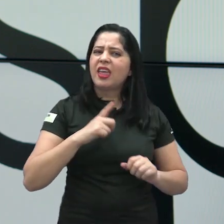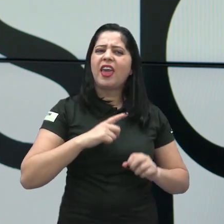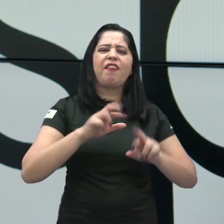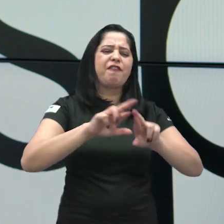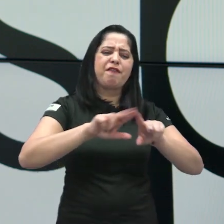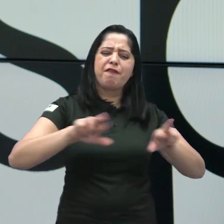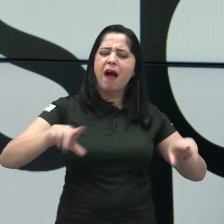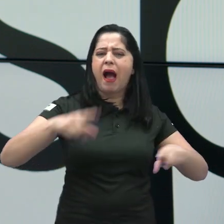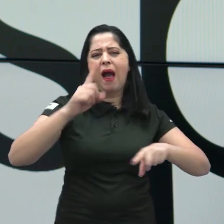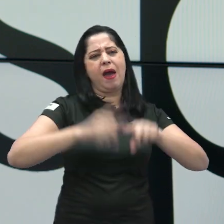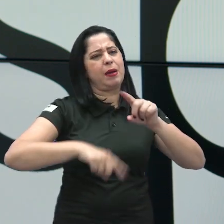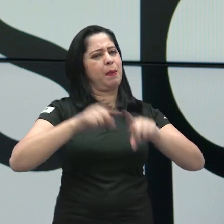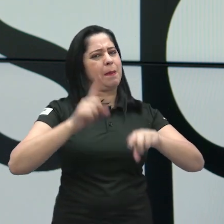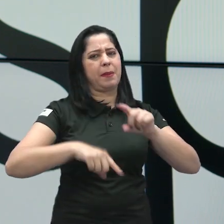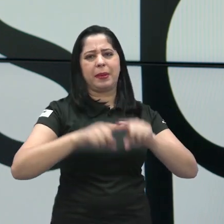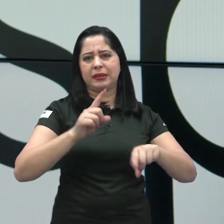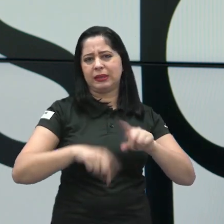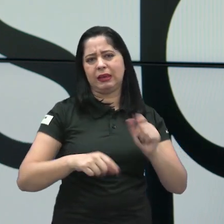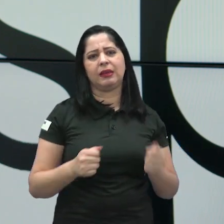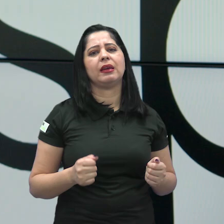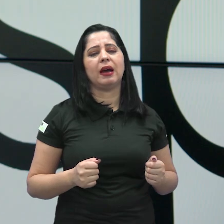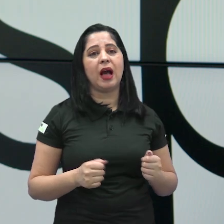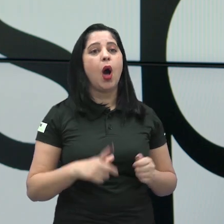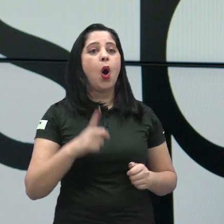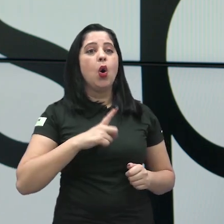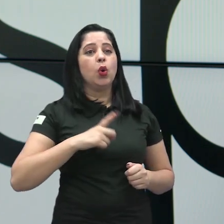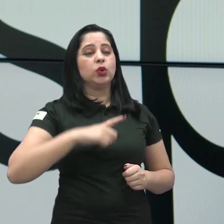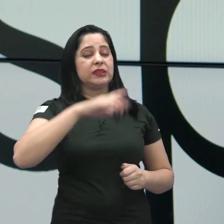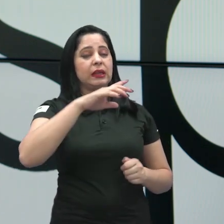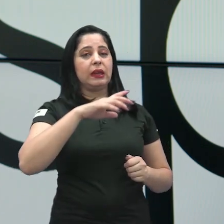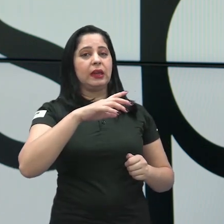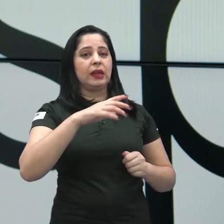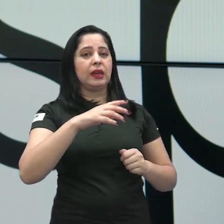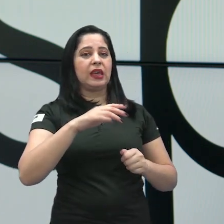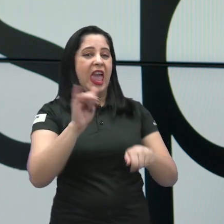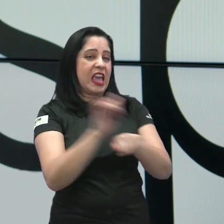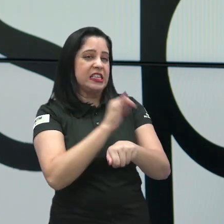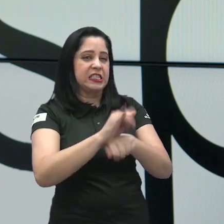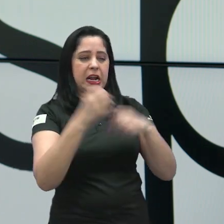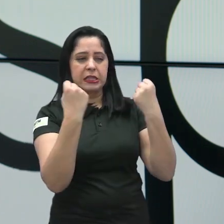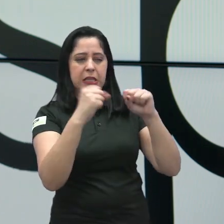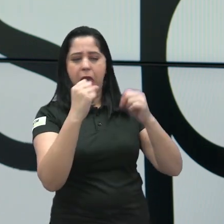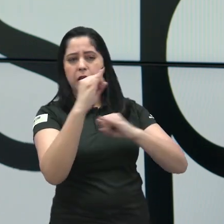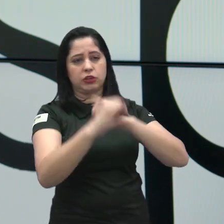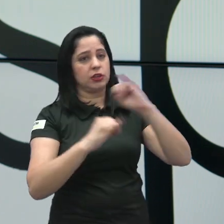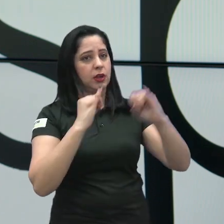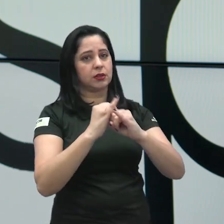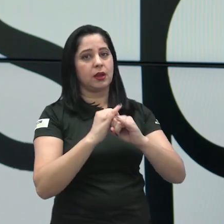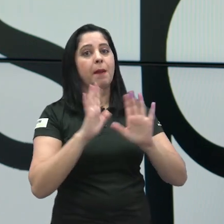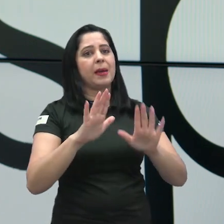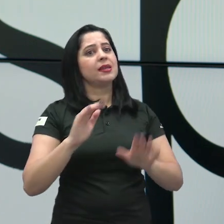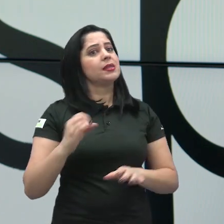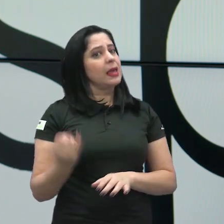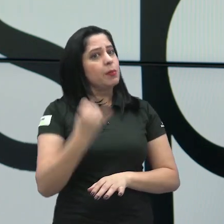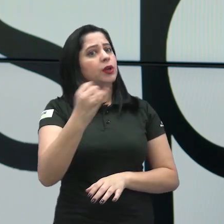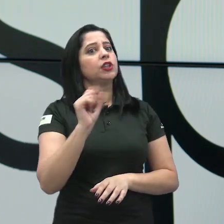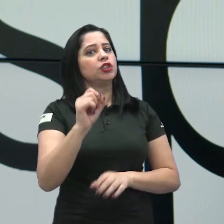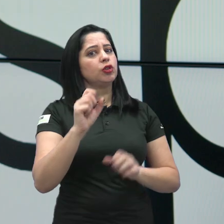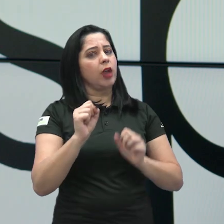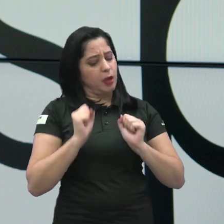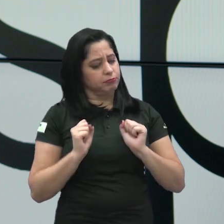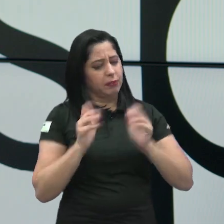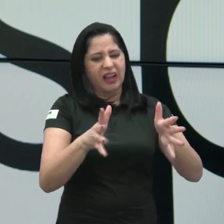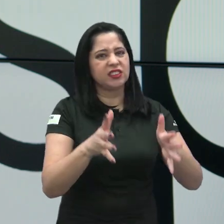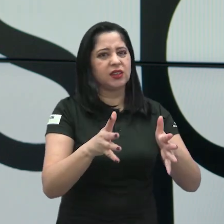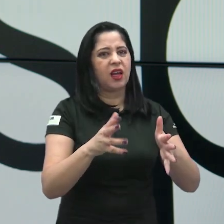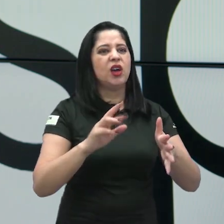temos vários tipos de produtos, né? Inclusive planilhas de treino na internet. E o importante é iniciar. Inicie o primeiro dia, eu